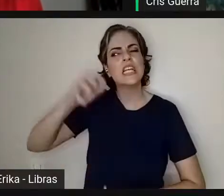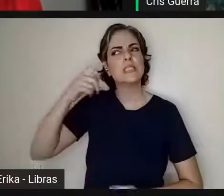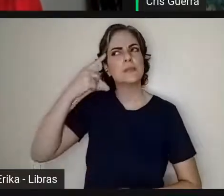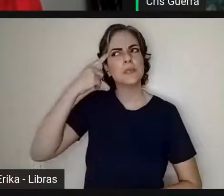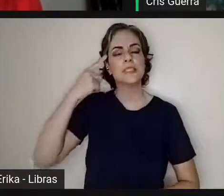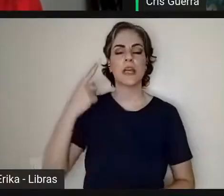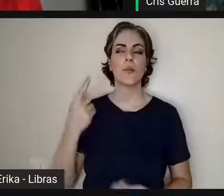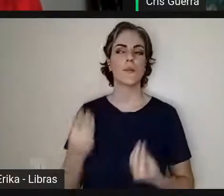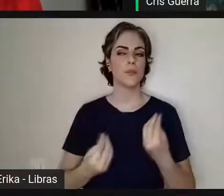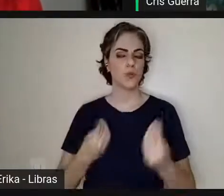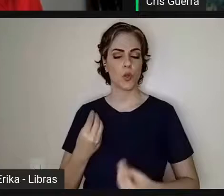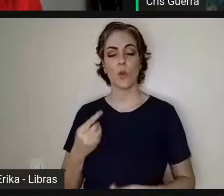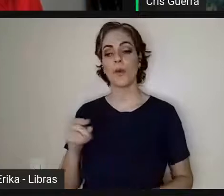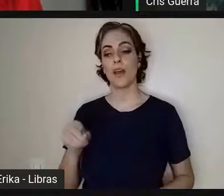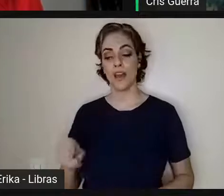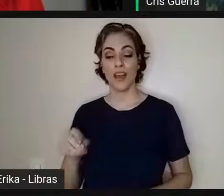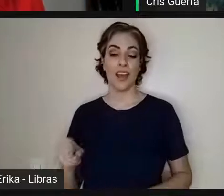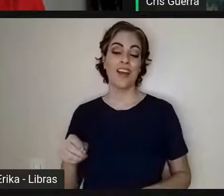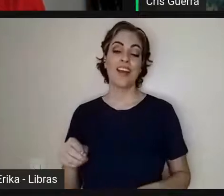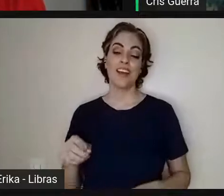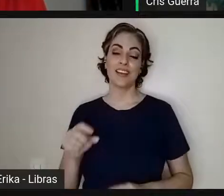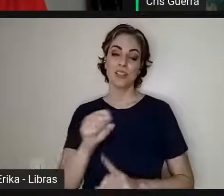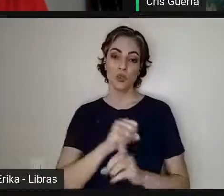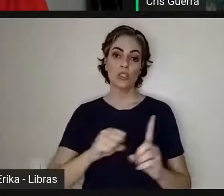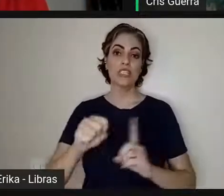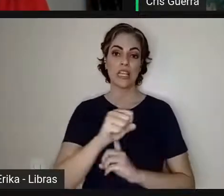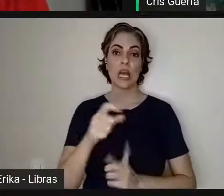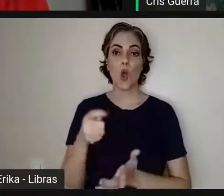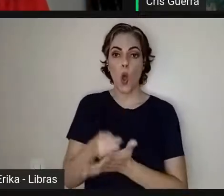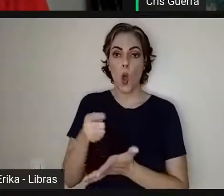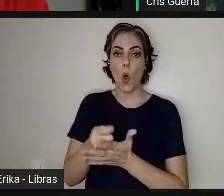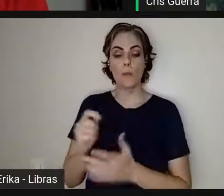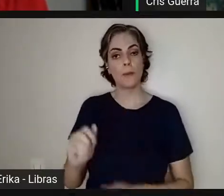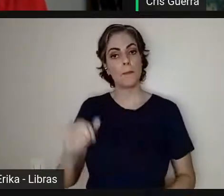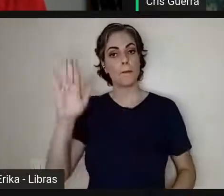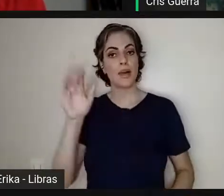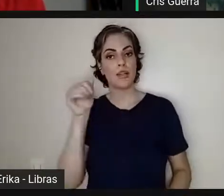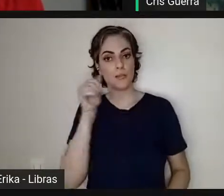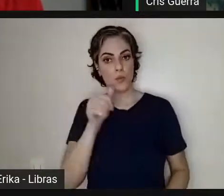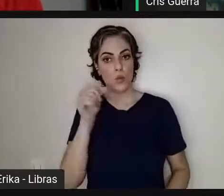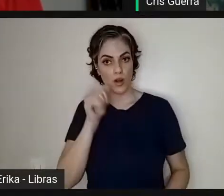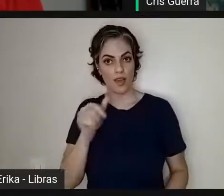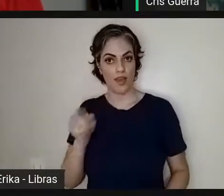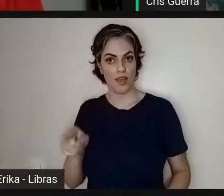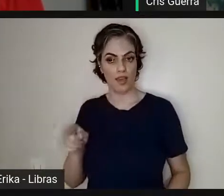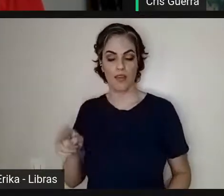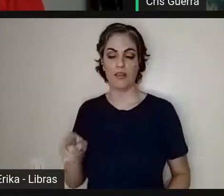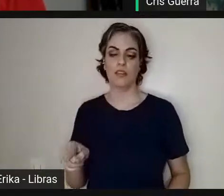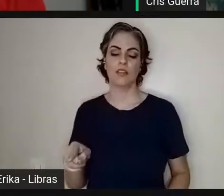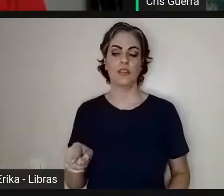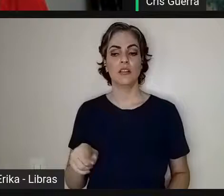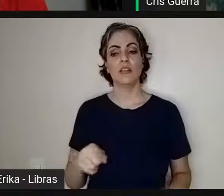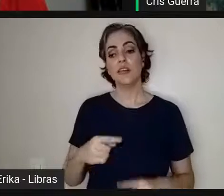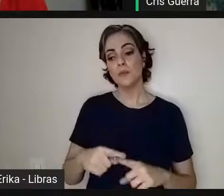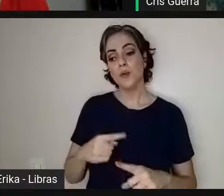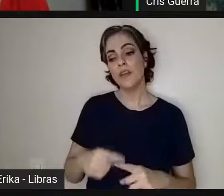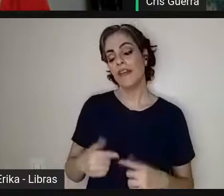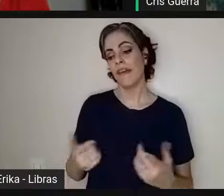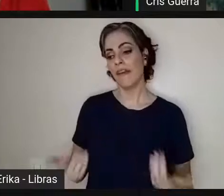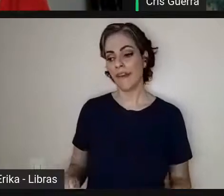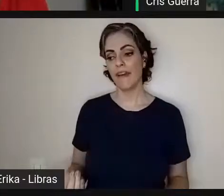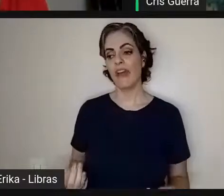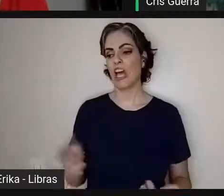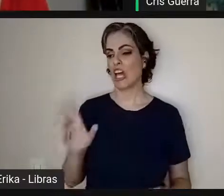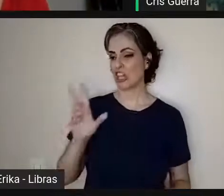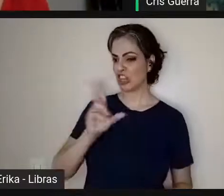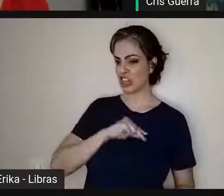é que ele tenha, mas a sociedade cobra mais da mulher, né? Porque muitas vezes a gente vê as pessoas, nossa, como a fulana